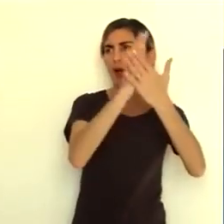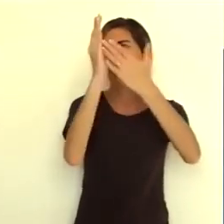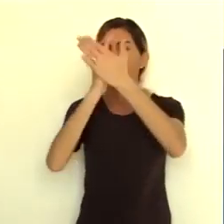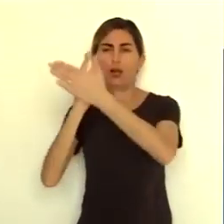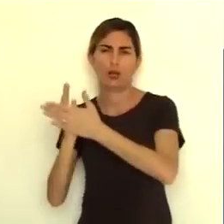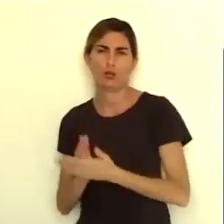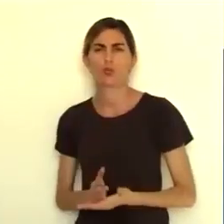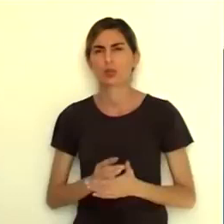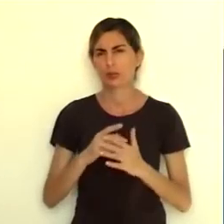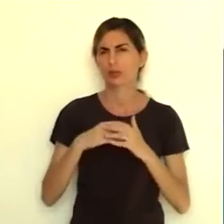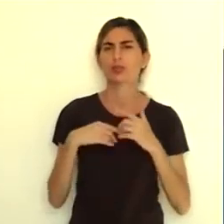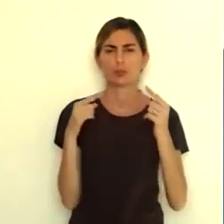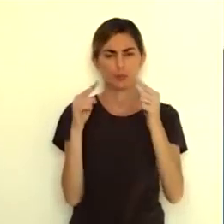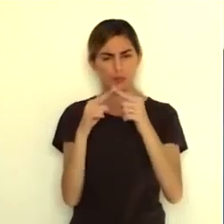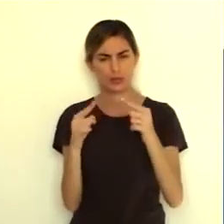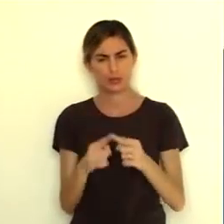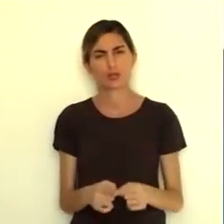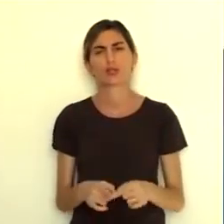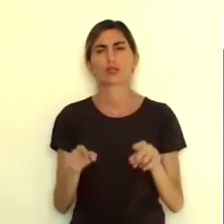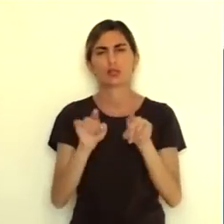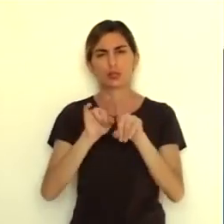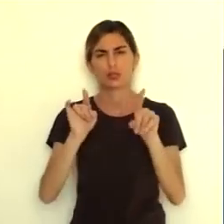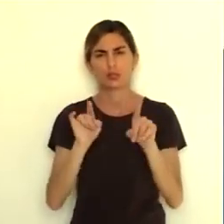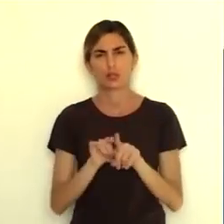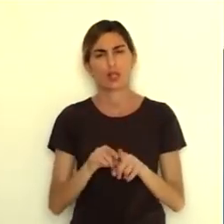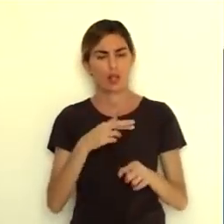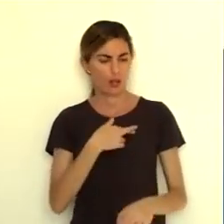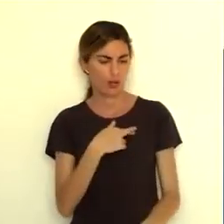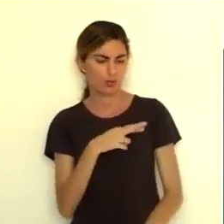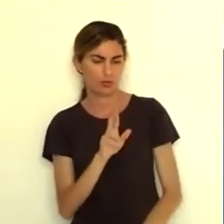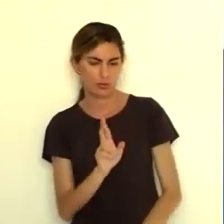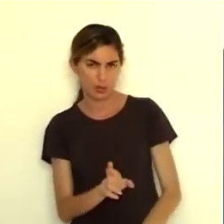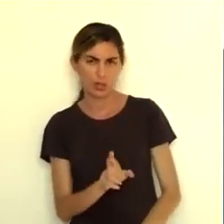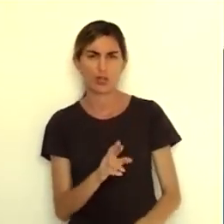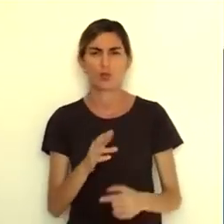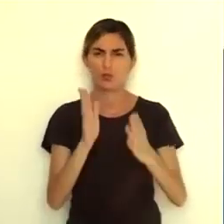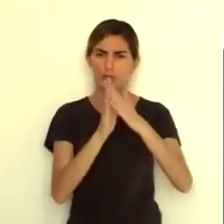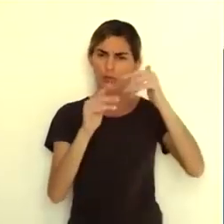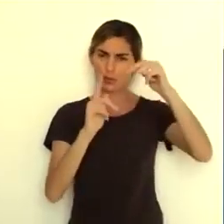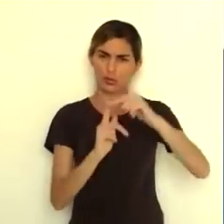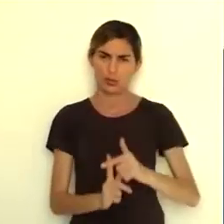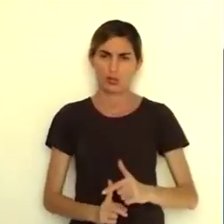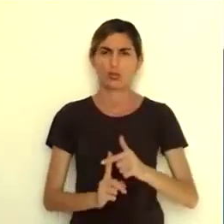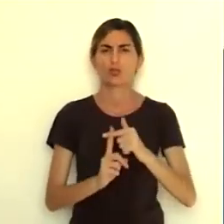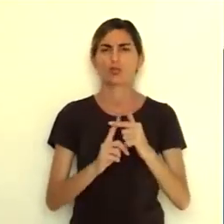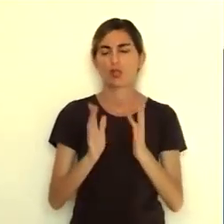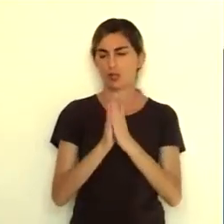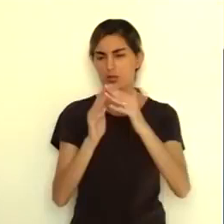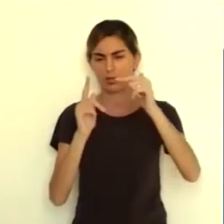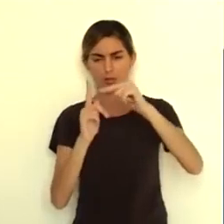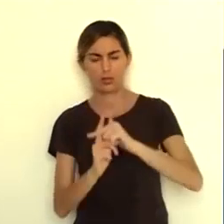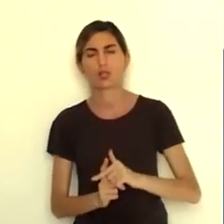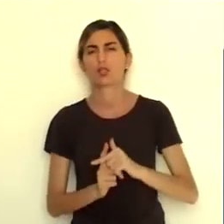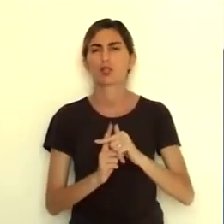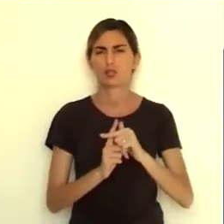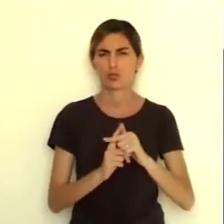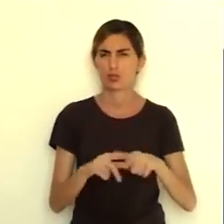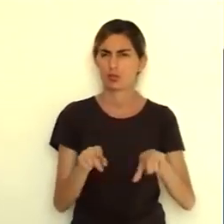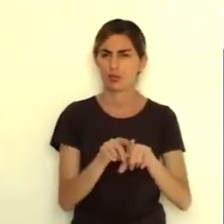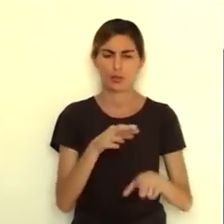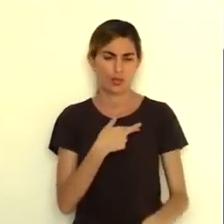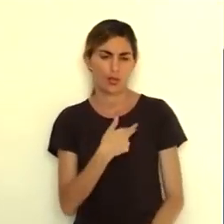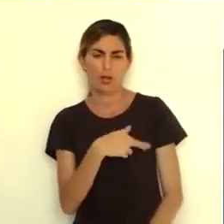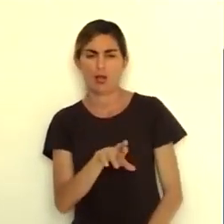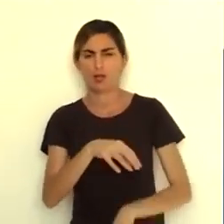algumas... isso daí está muito ligado também à questão da religião com as igrejas. Então as